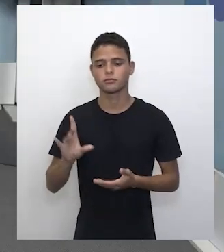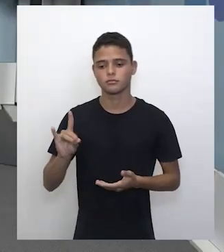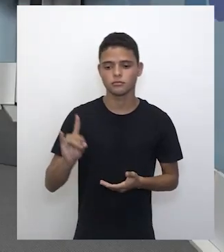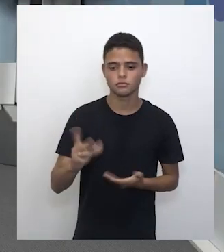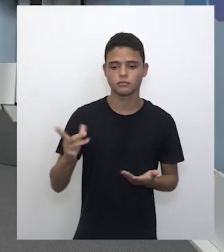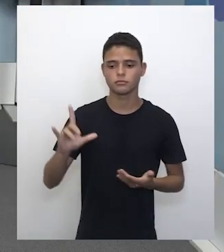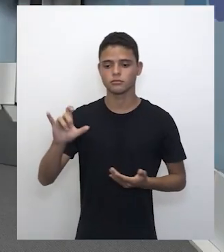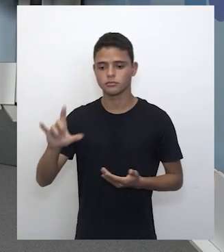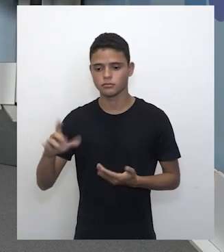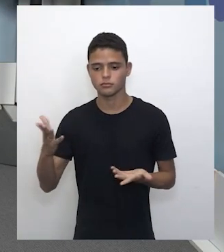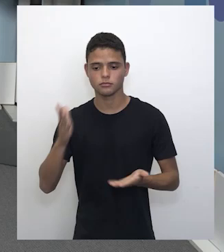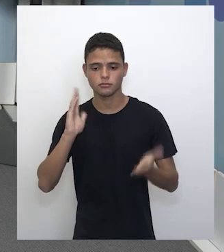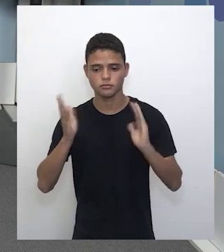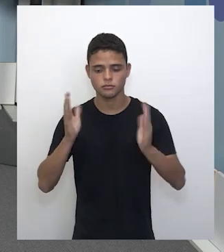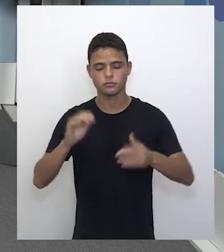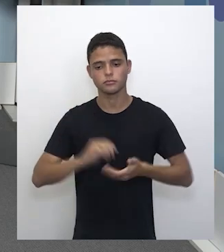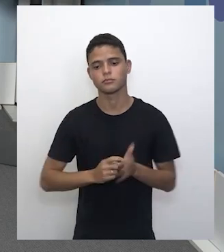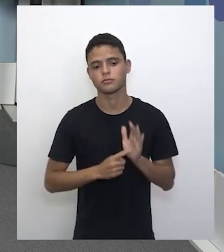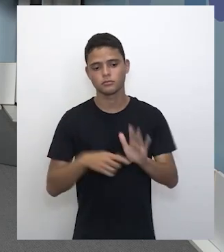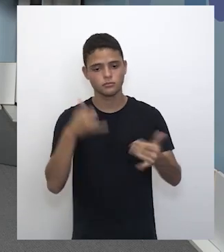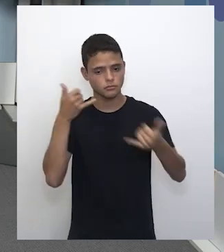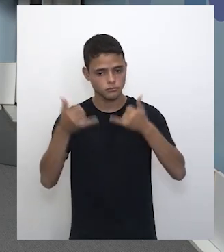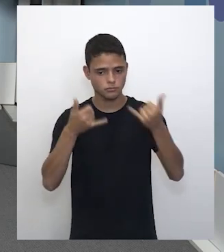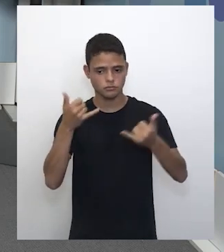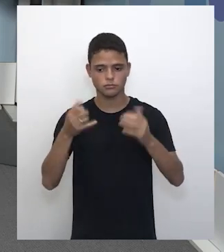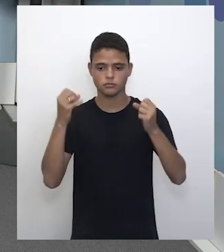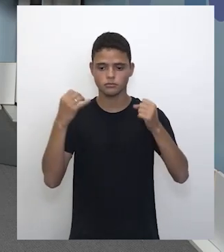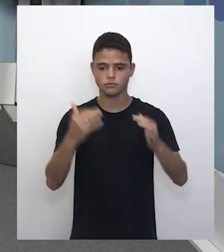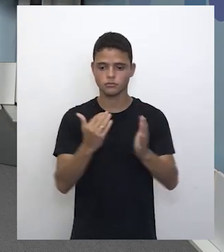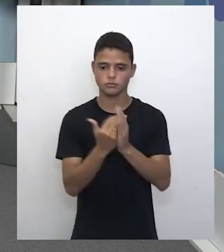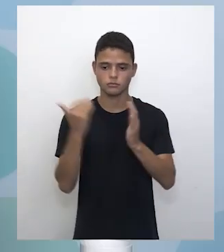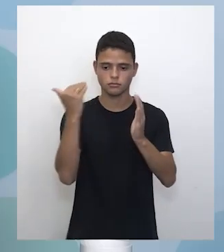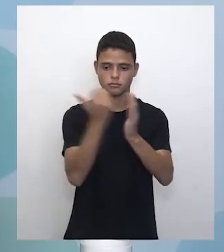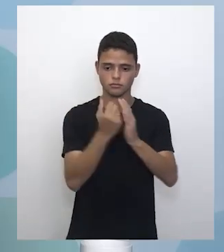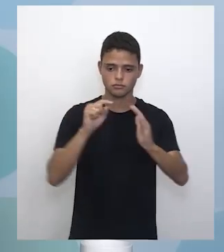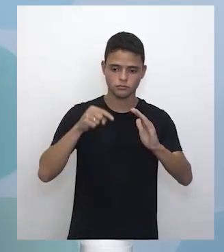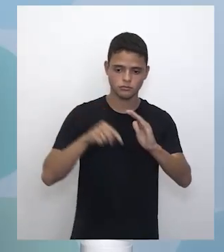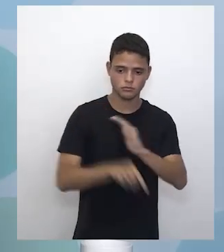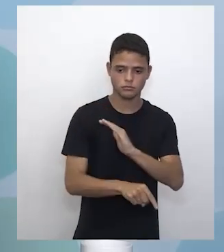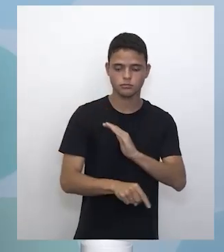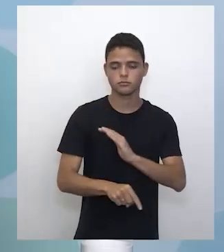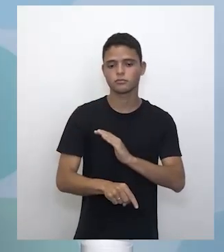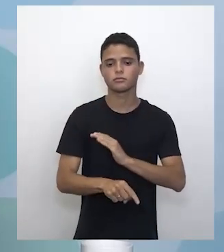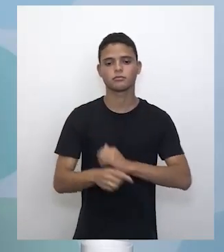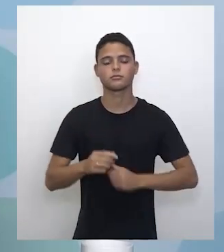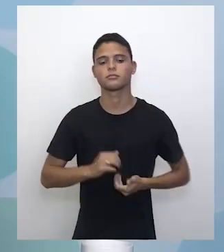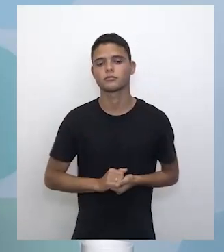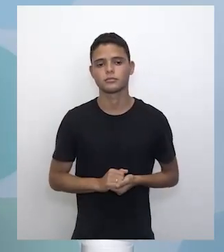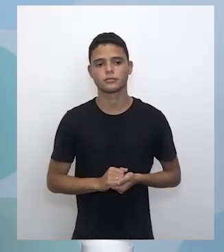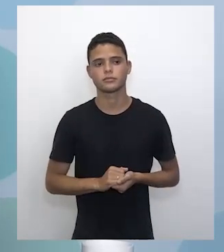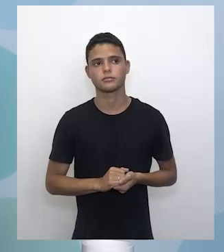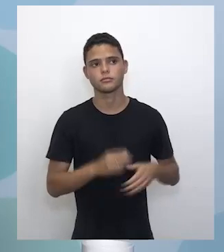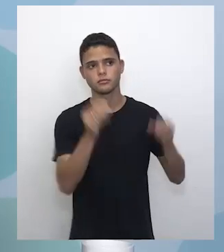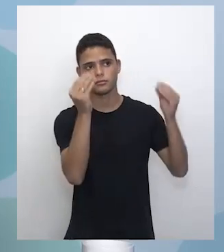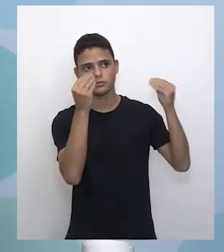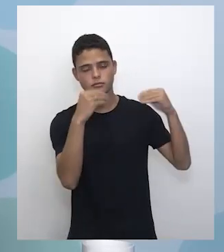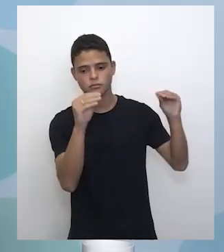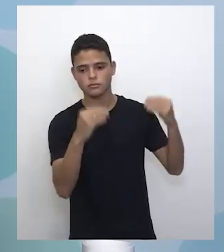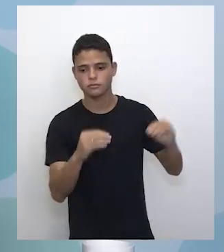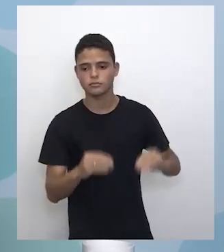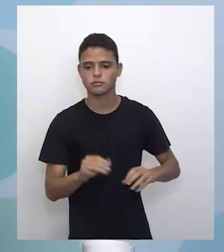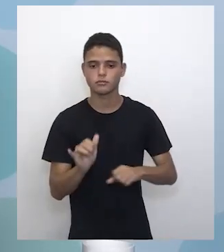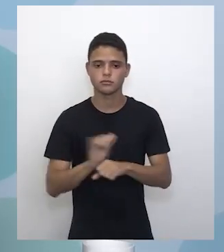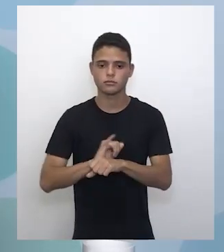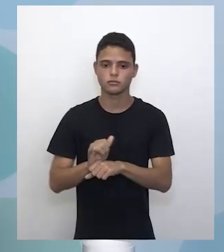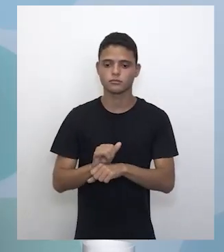outras informações para deixar muito mais explicado, muito mais profunda a ideia. E eu devo acrescentar, né? O YouTube, quando